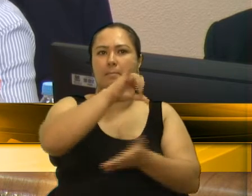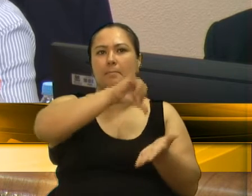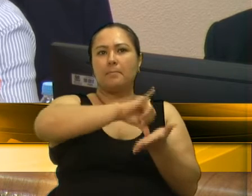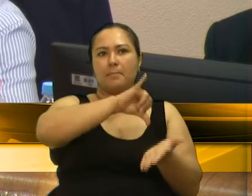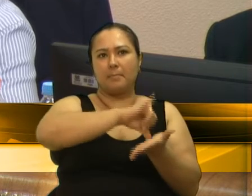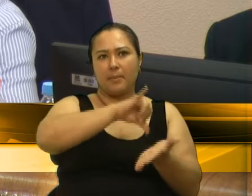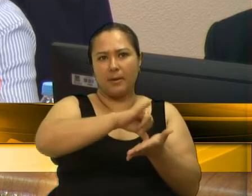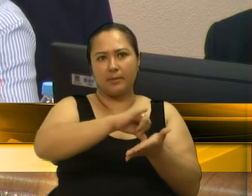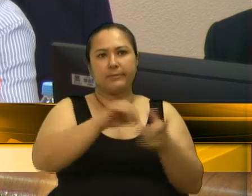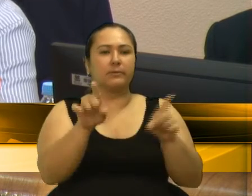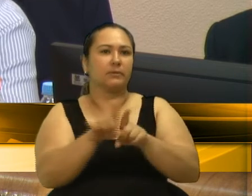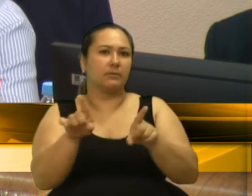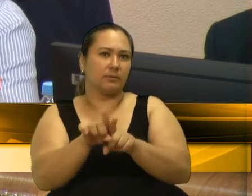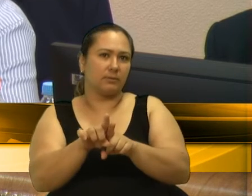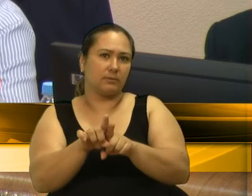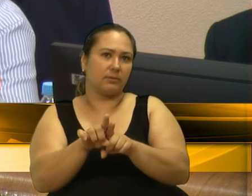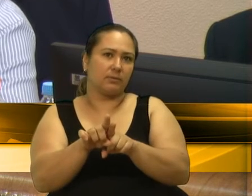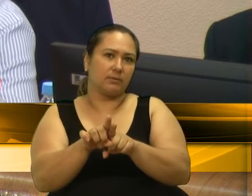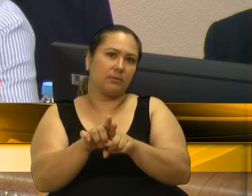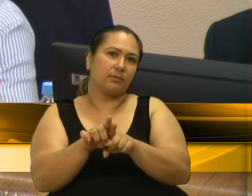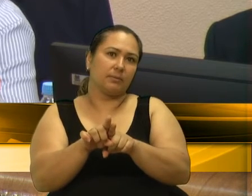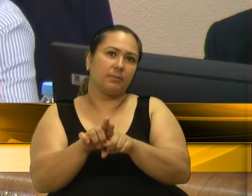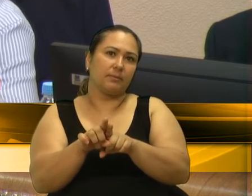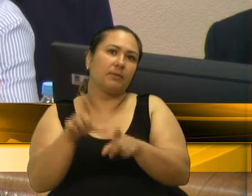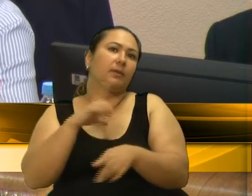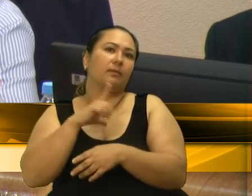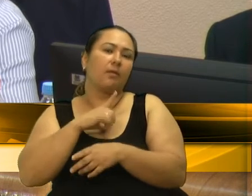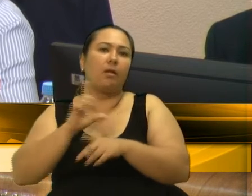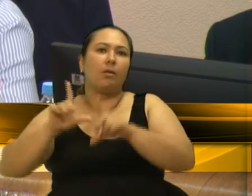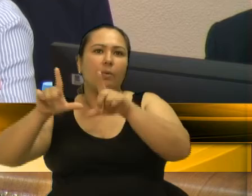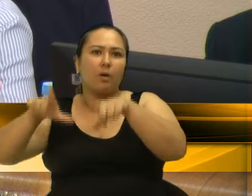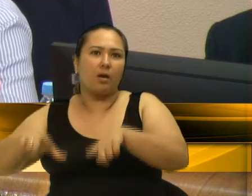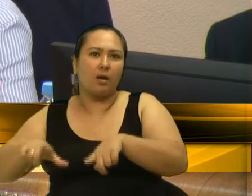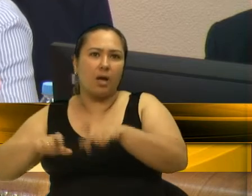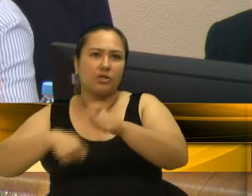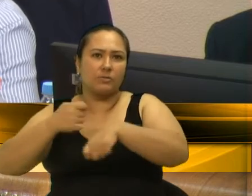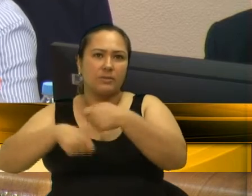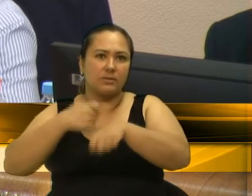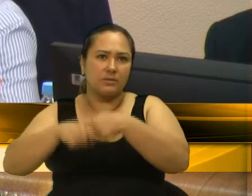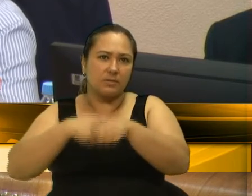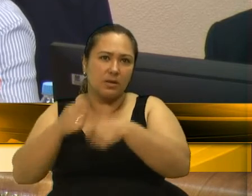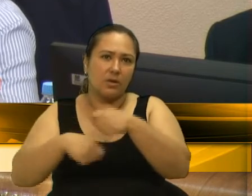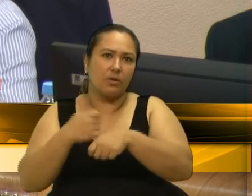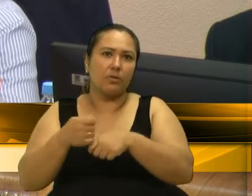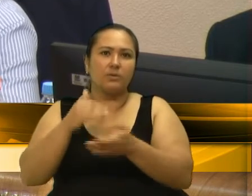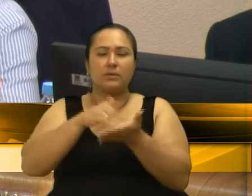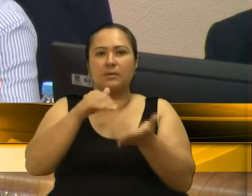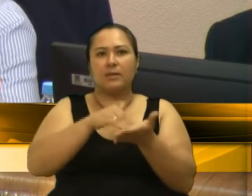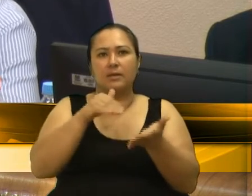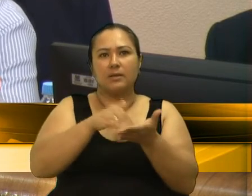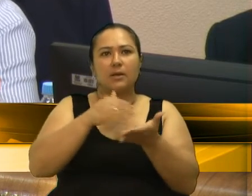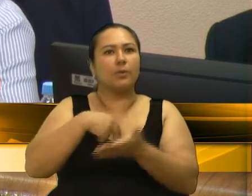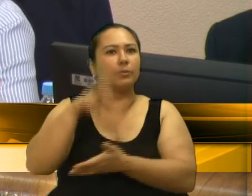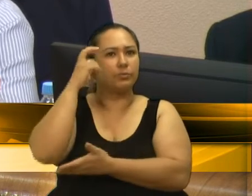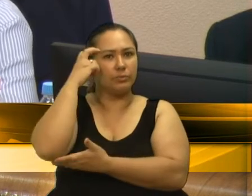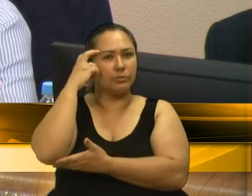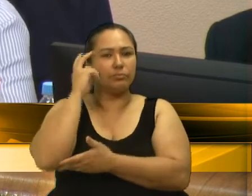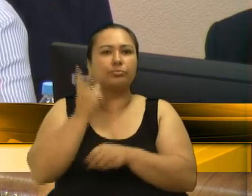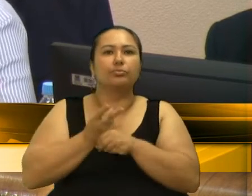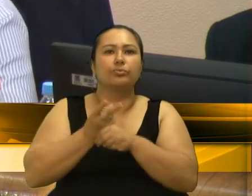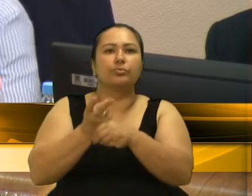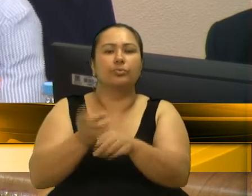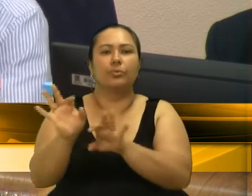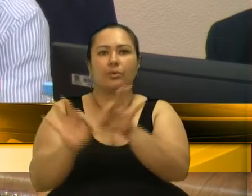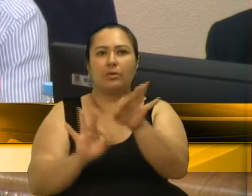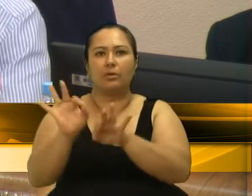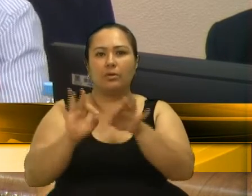como a Parada Livre, foram sugeridos outros locais e a própria administração, por meio da Secretaria da Cultura, procurou, então, a organização para convidá-los